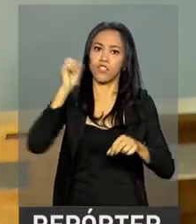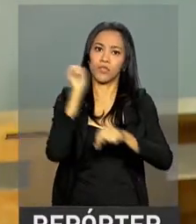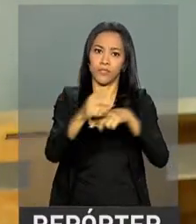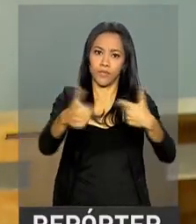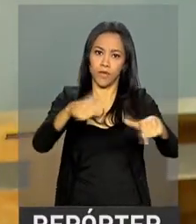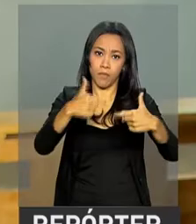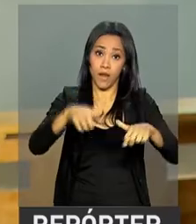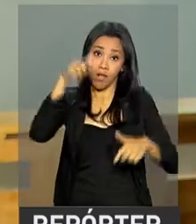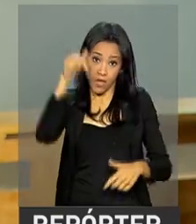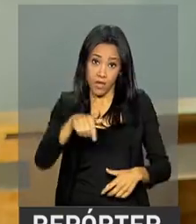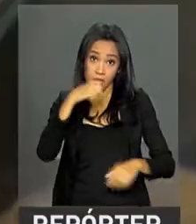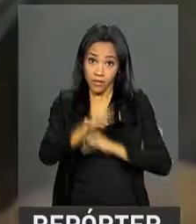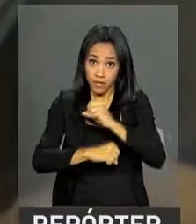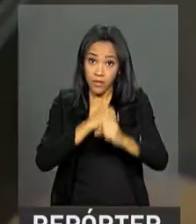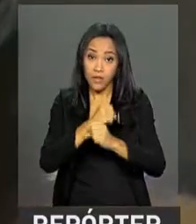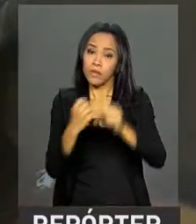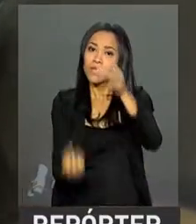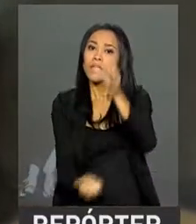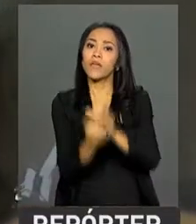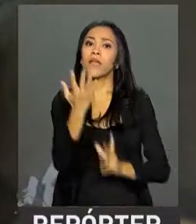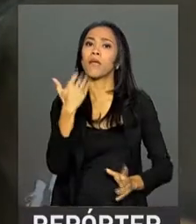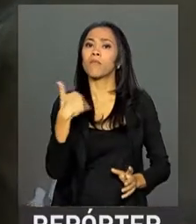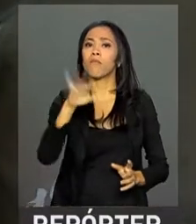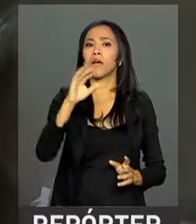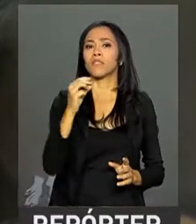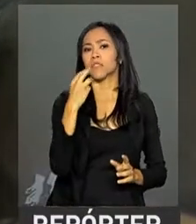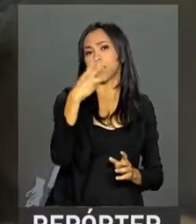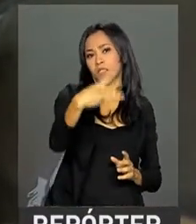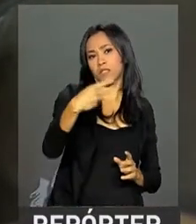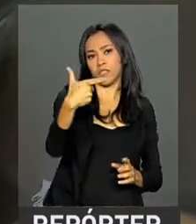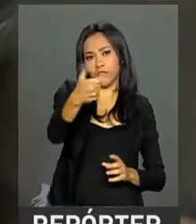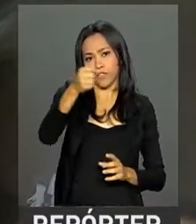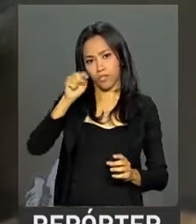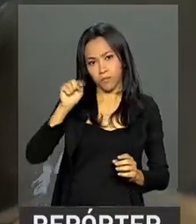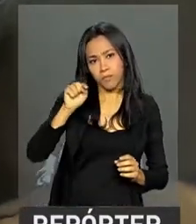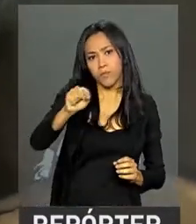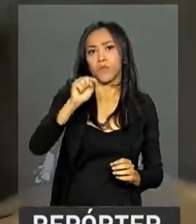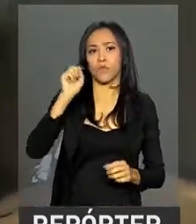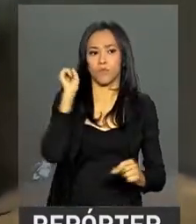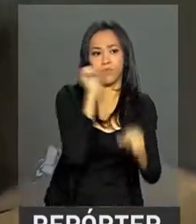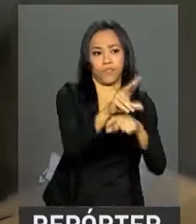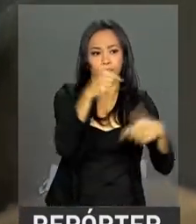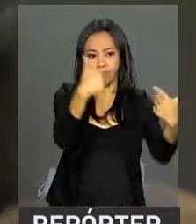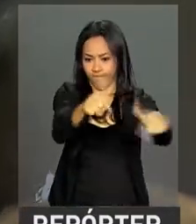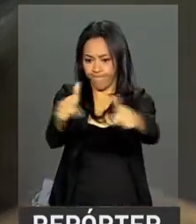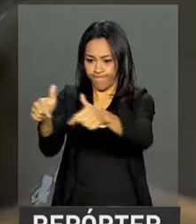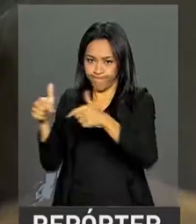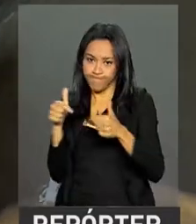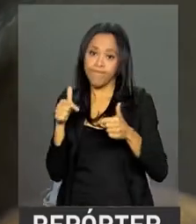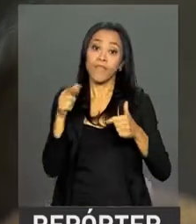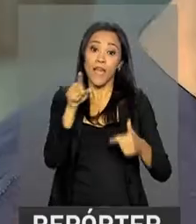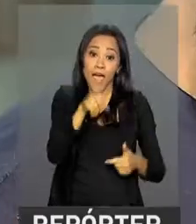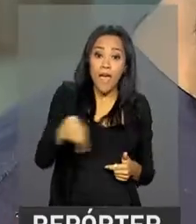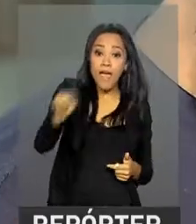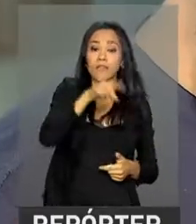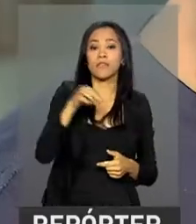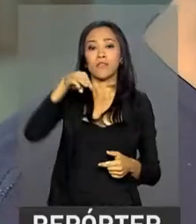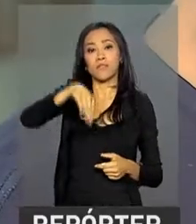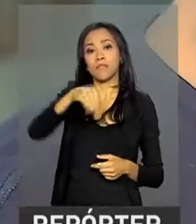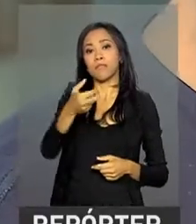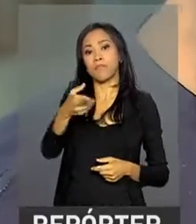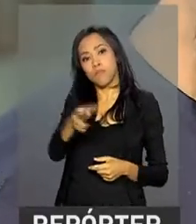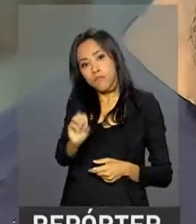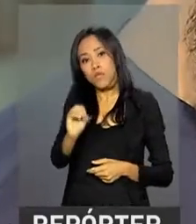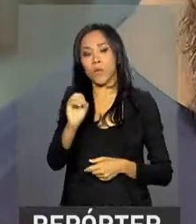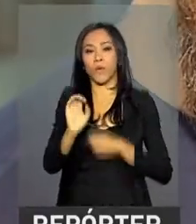até agosto criaram mais de 320 mil postos de trabalho às micro e pequenas empresas como essa